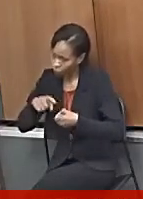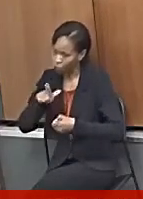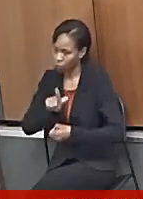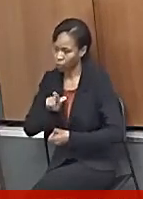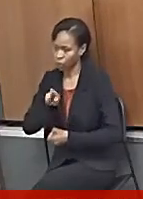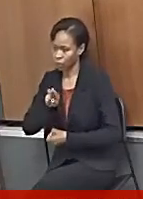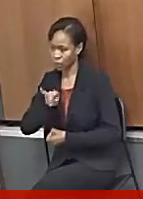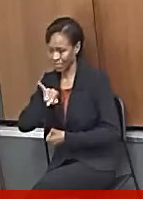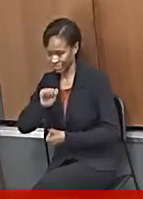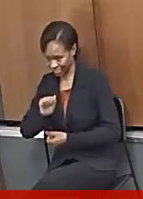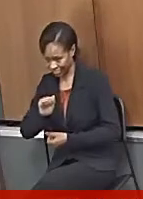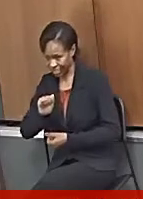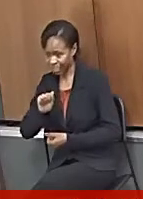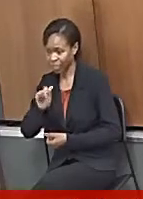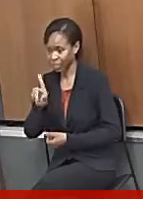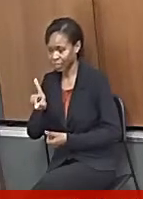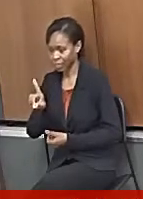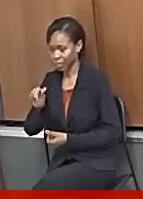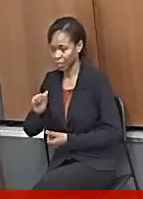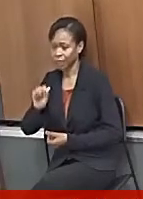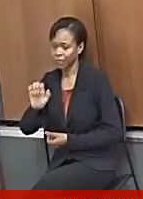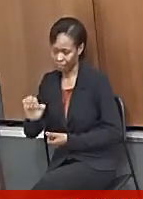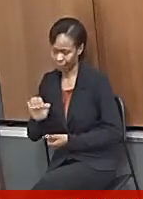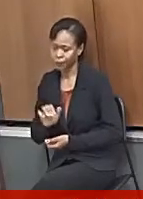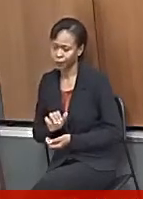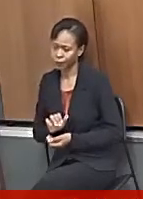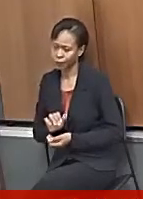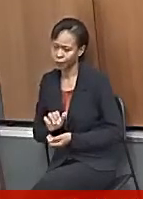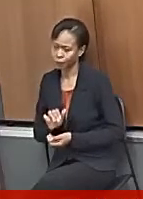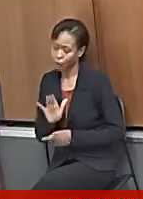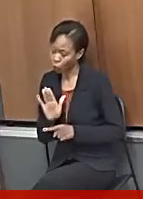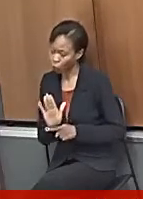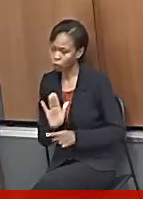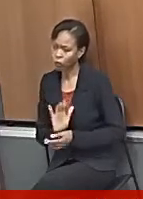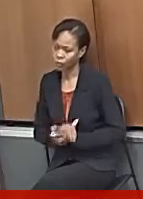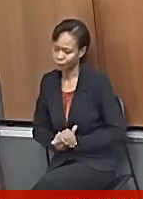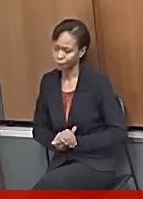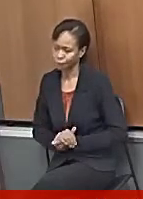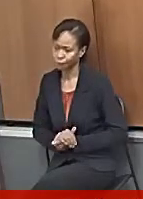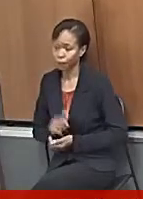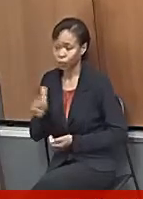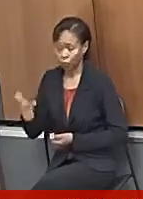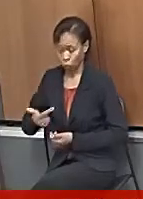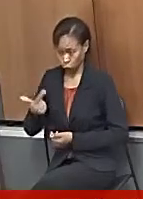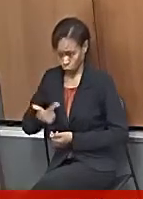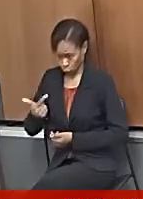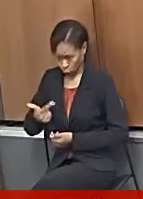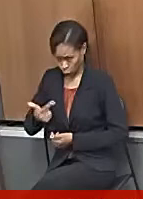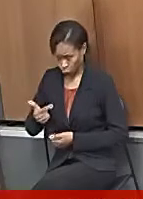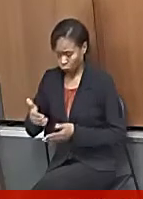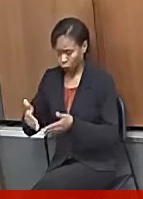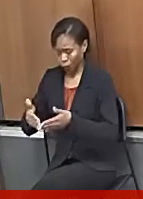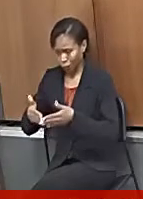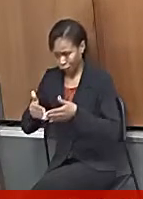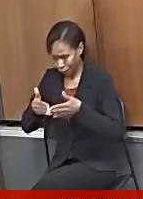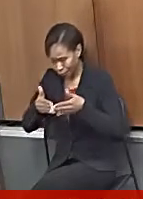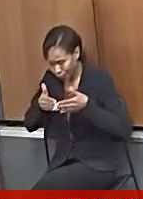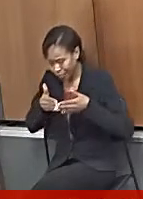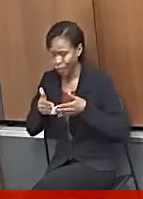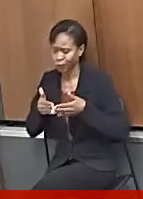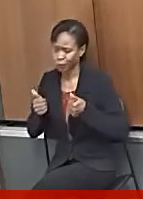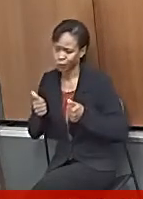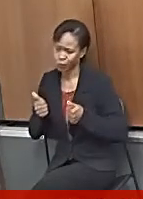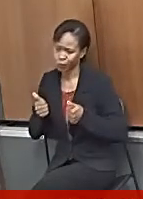dae para que eles não fiquem desamparados em segundo lugar eu peço encarecidamente a